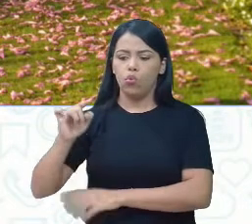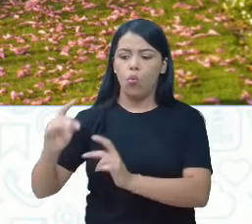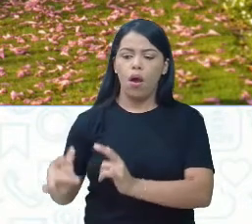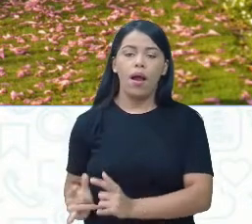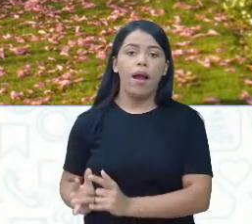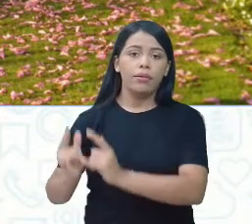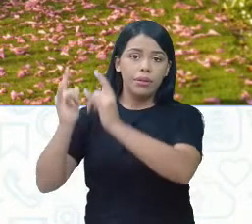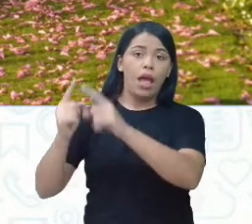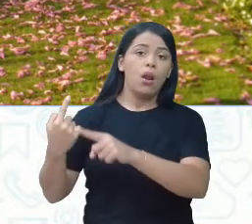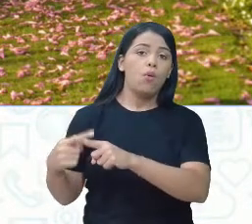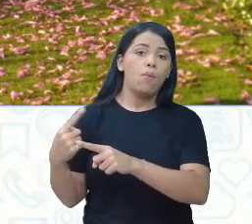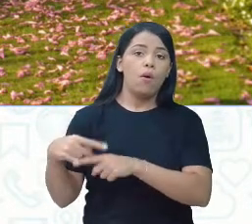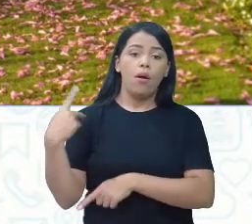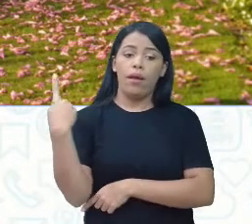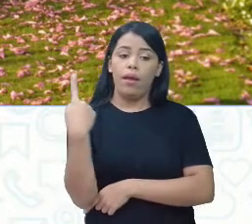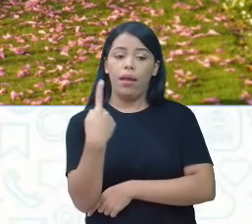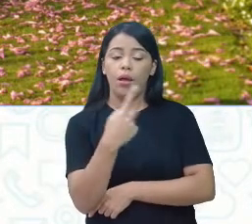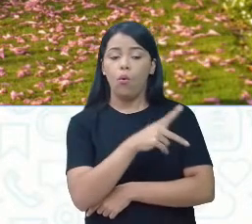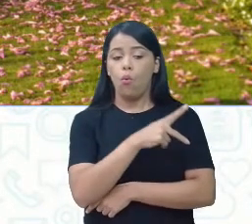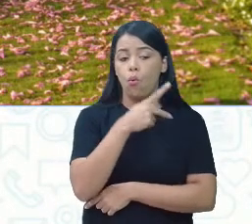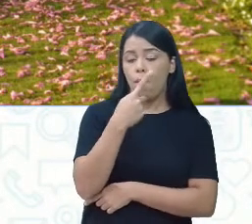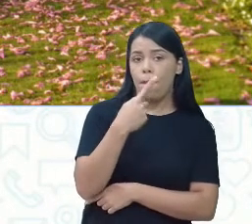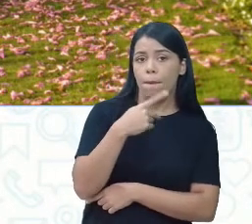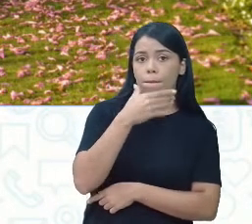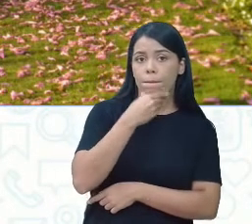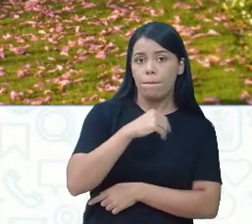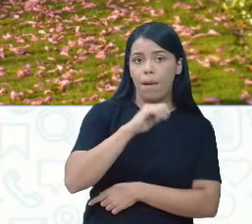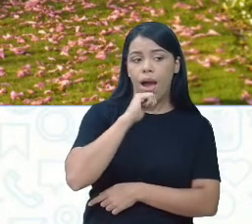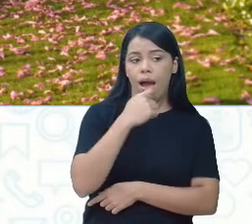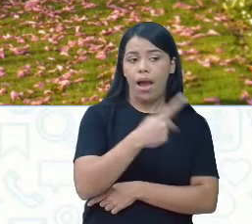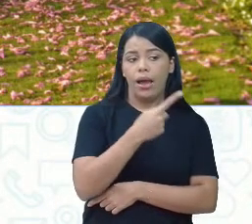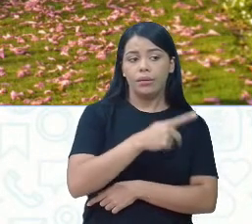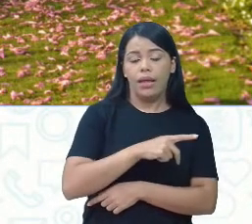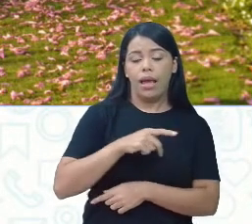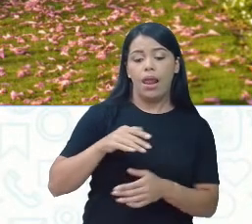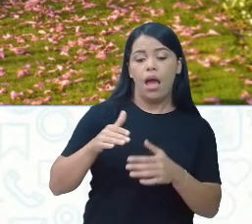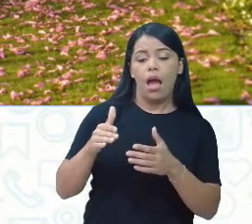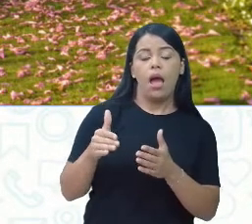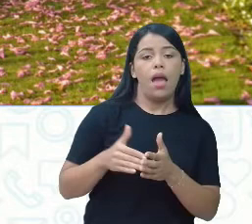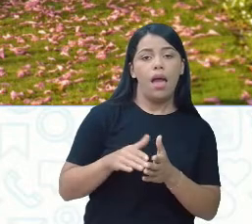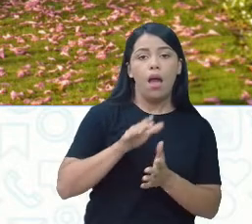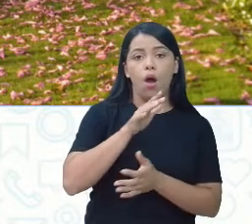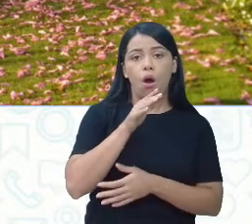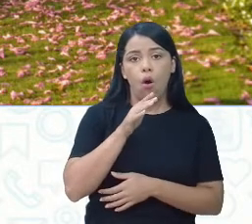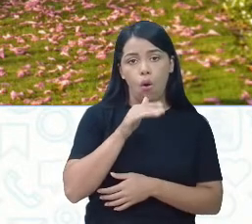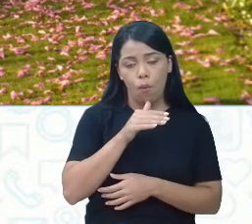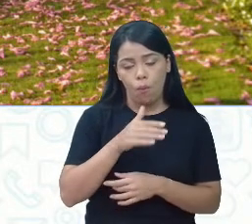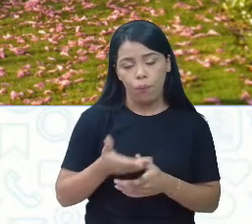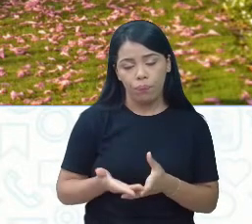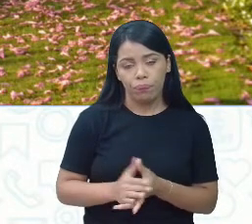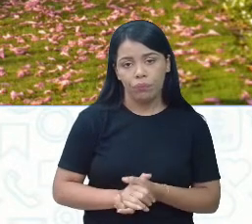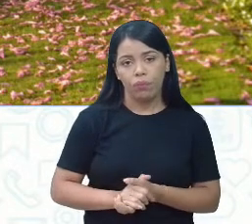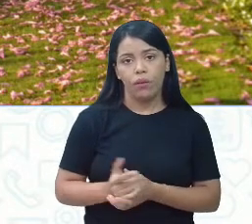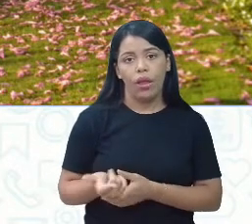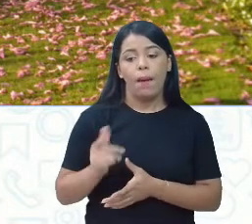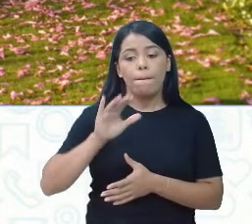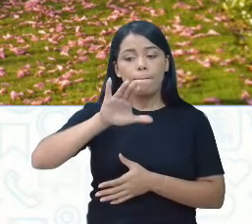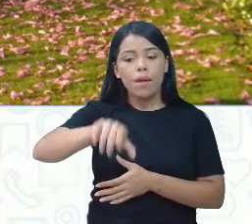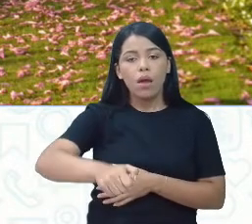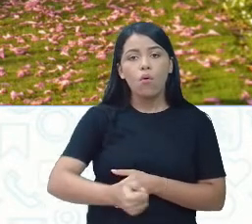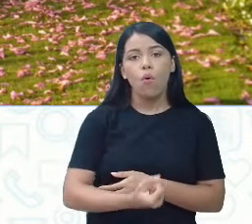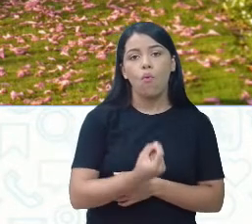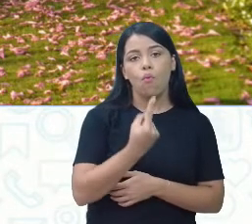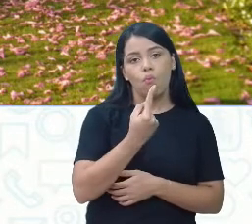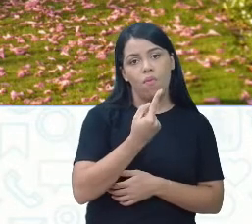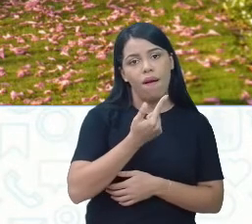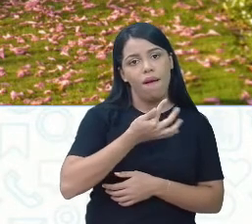seu pai havia roubado uma rosa do Jardim da Fera. Então, ela fica lá presa com essa fera. Só que